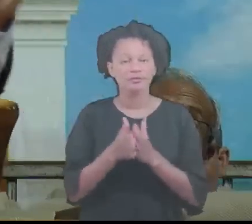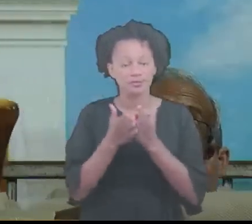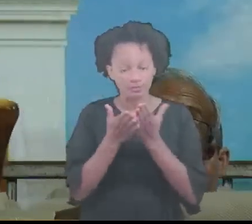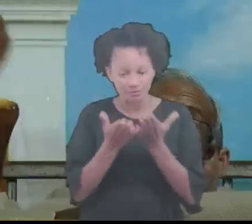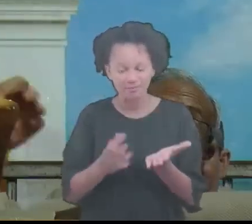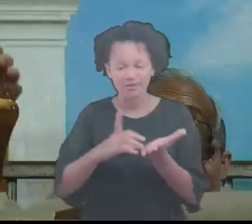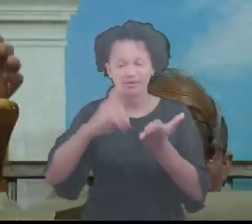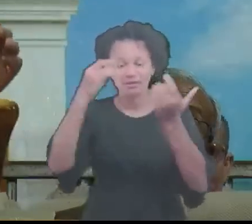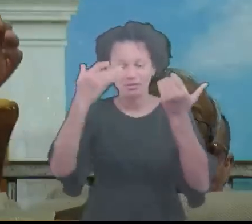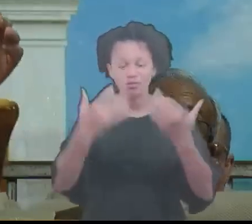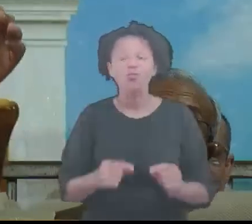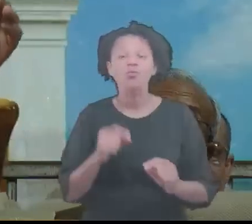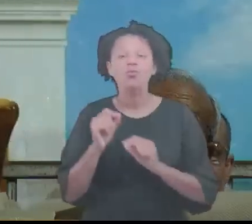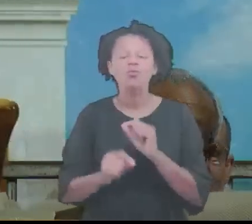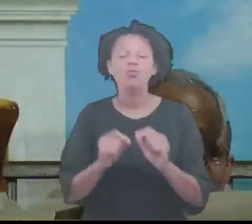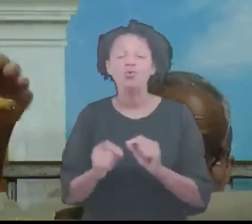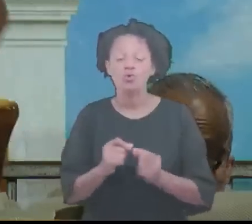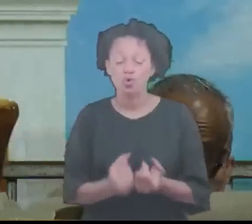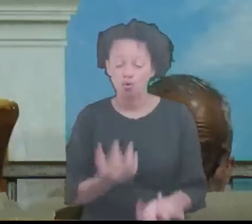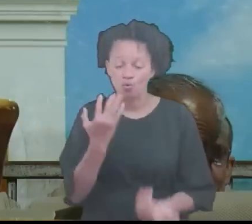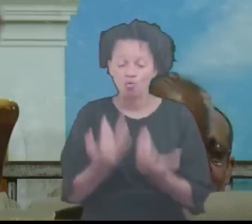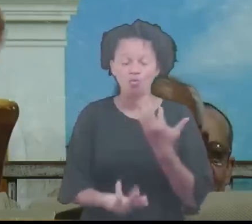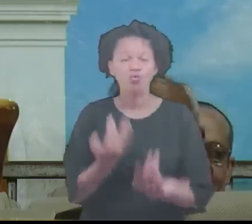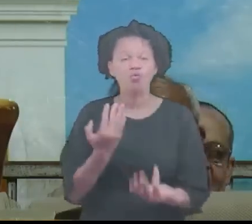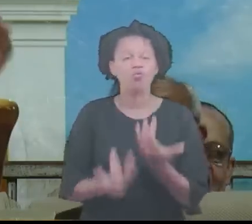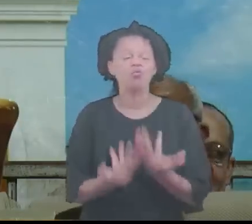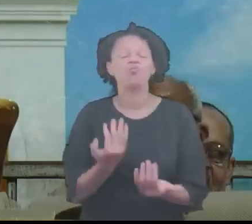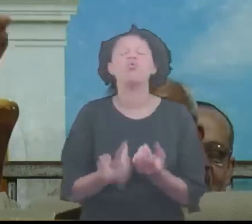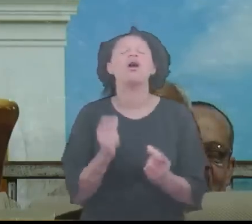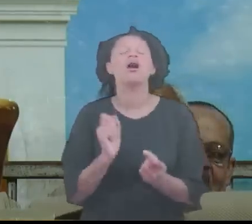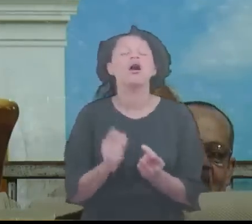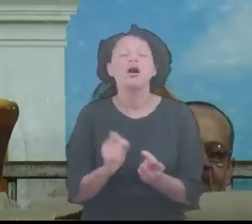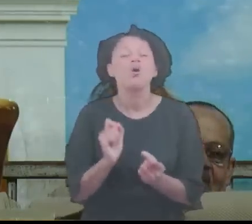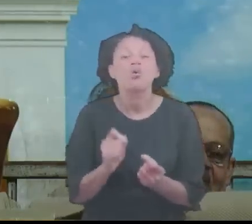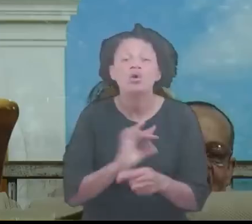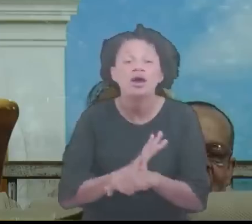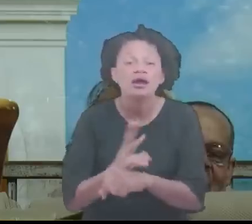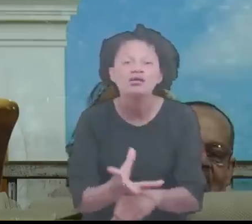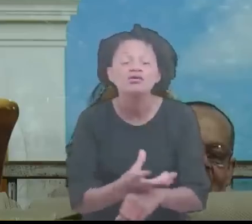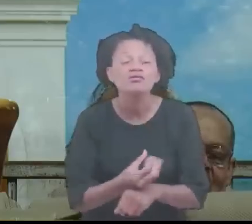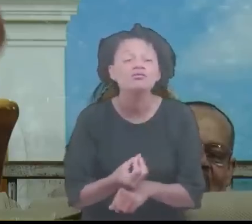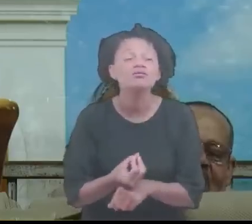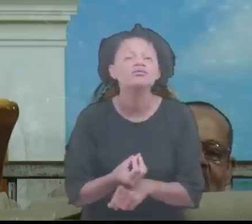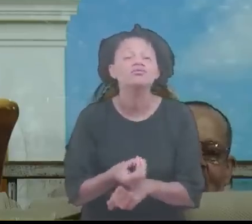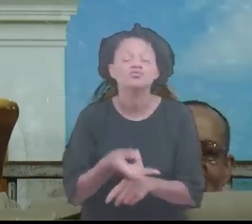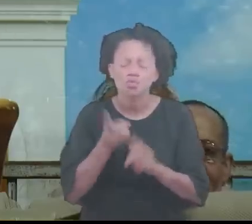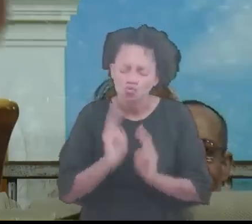fogo arderá. O fogo arderá o que, igreja? No altar.